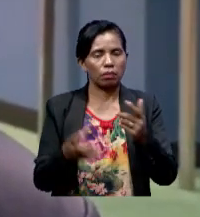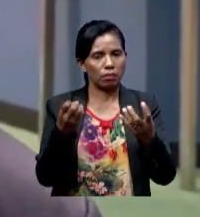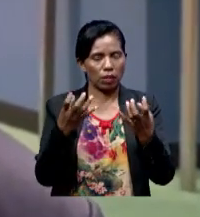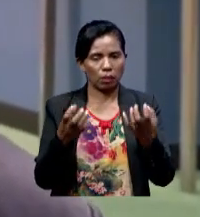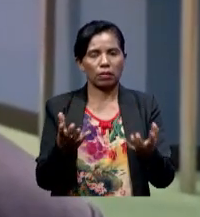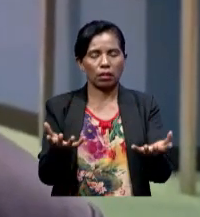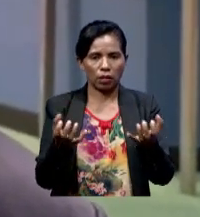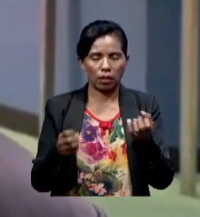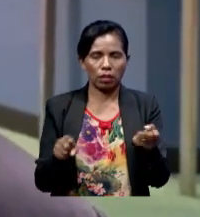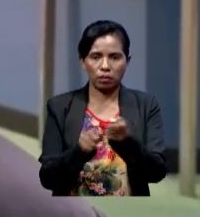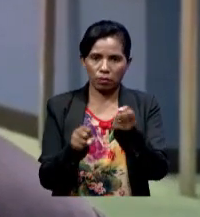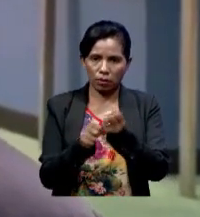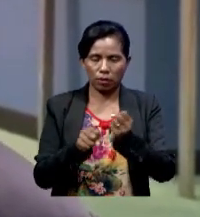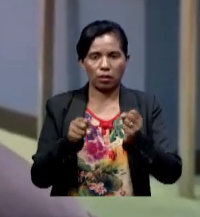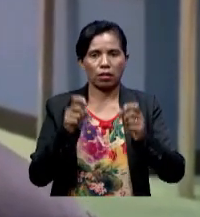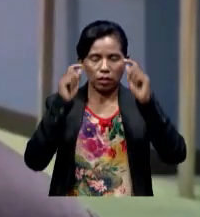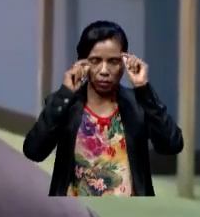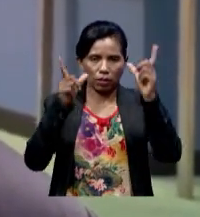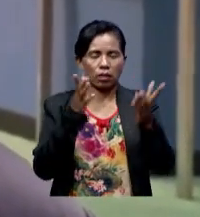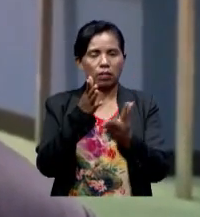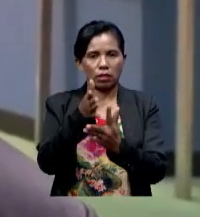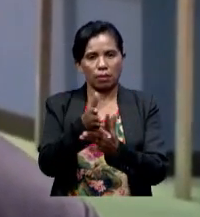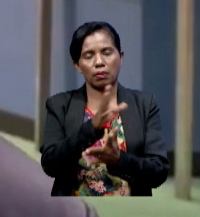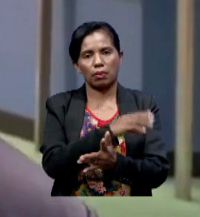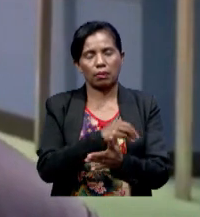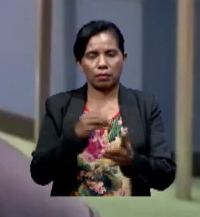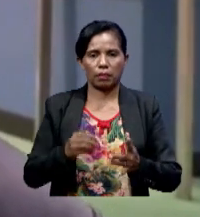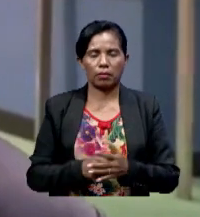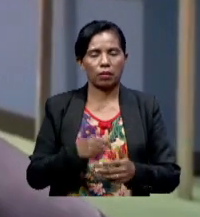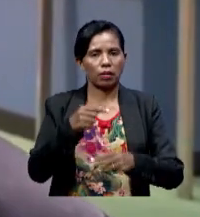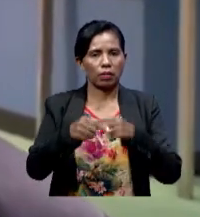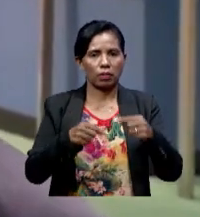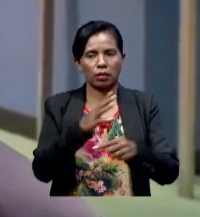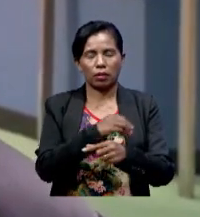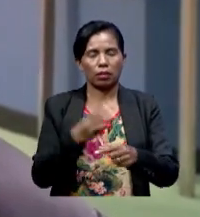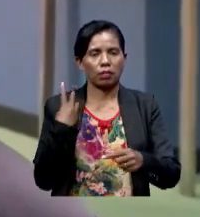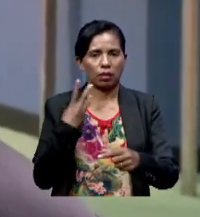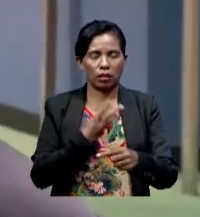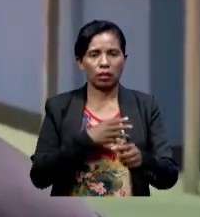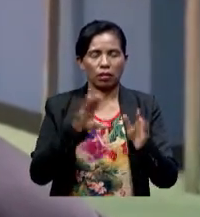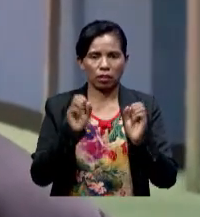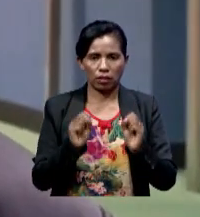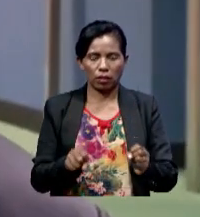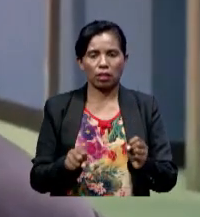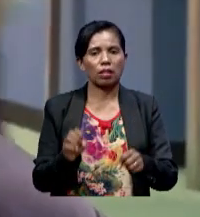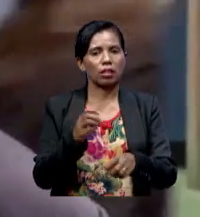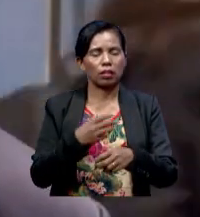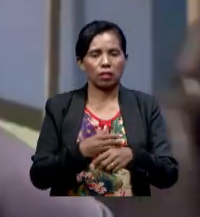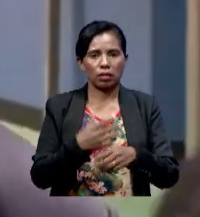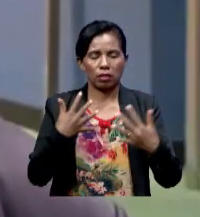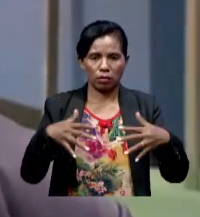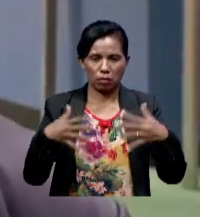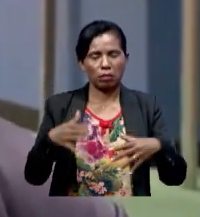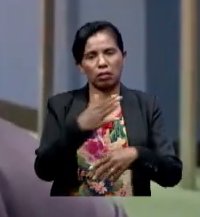do chamado Sul Global, como consequência da crise internacional, das guerras da